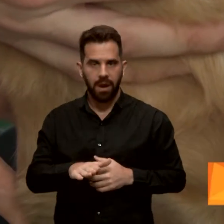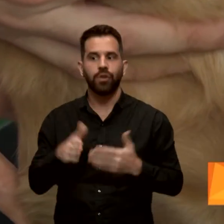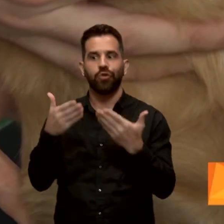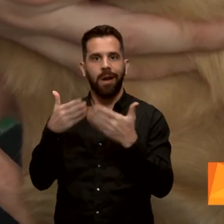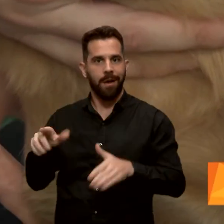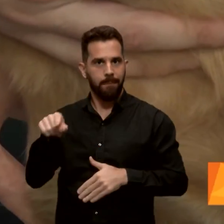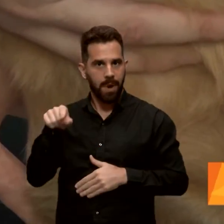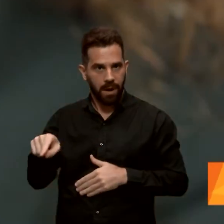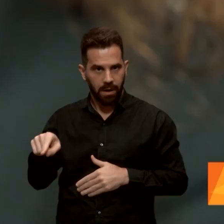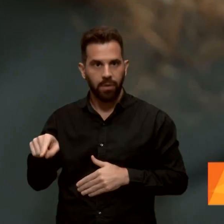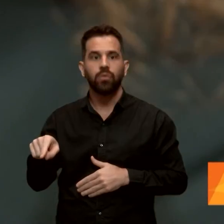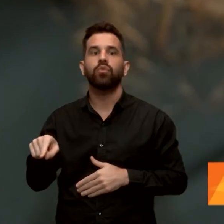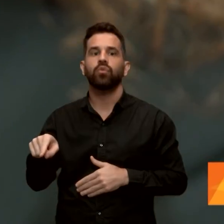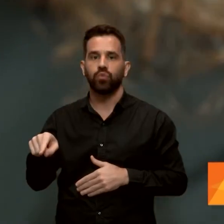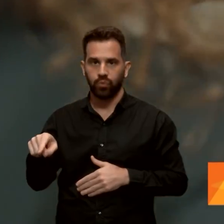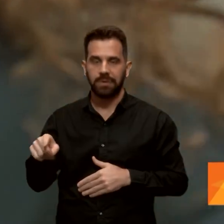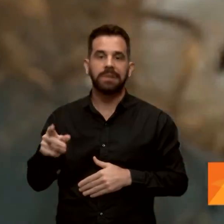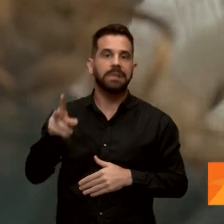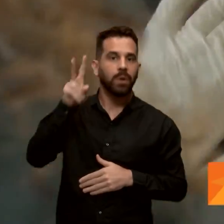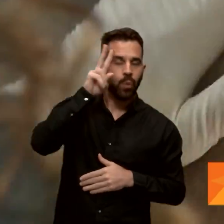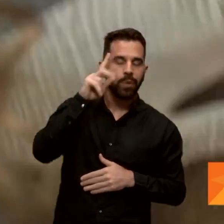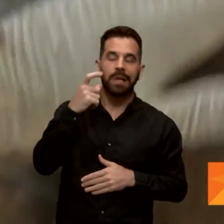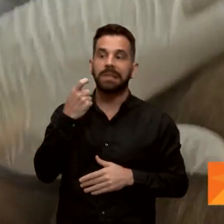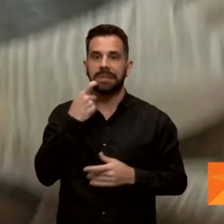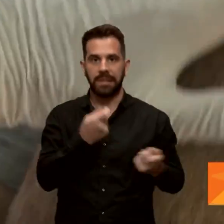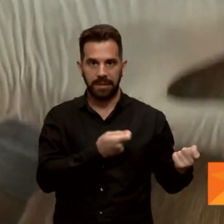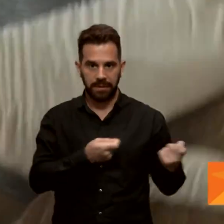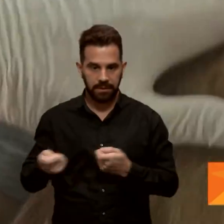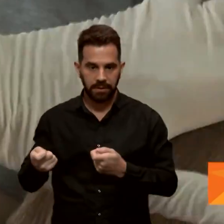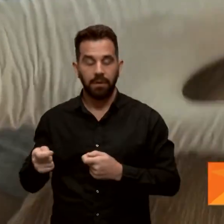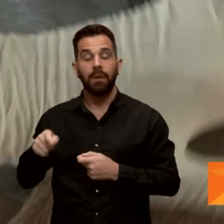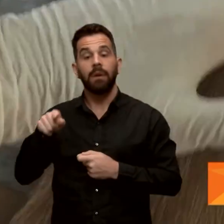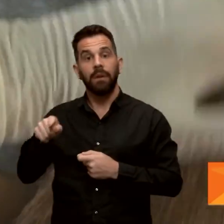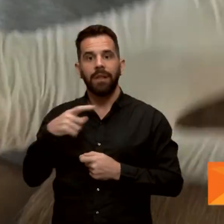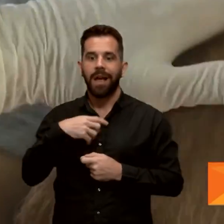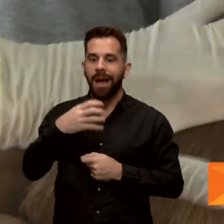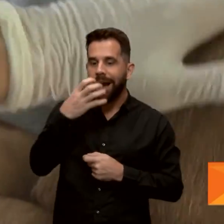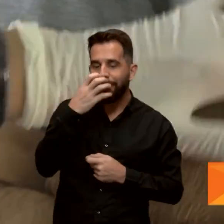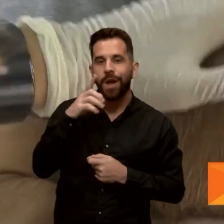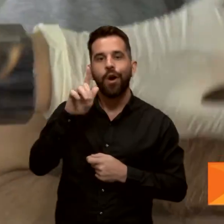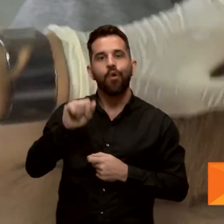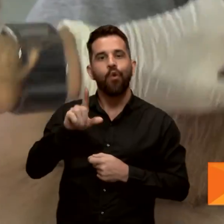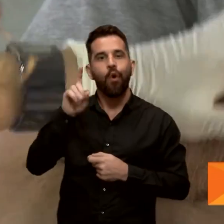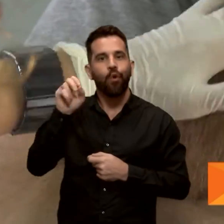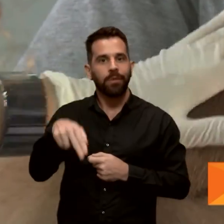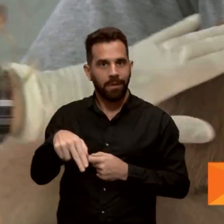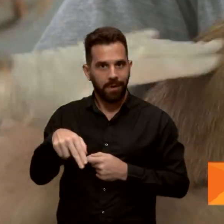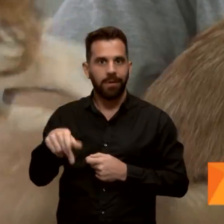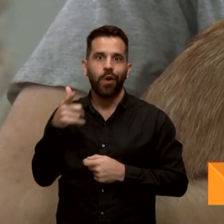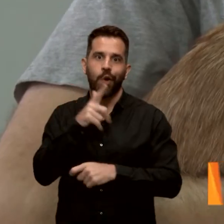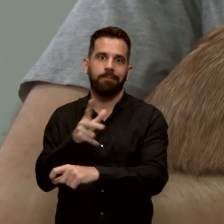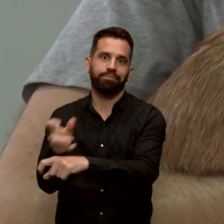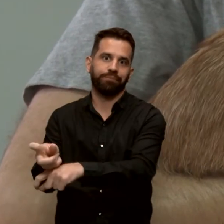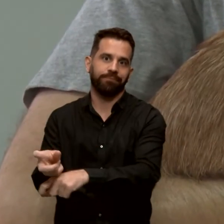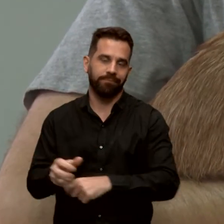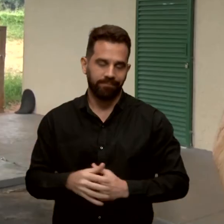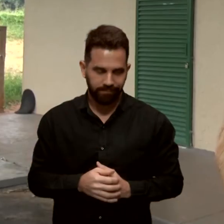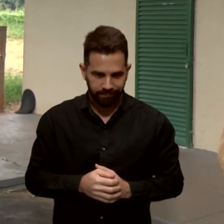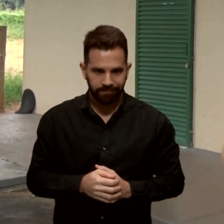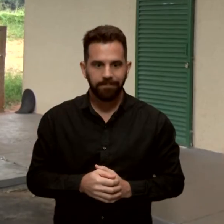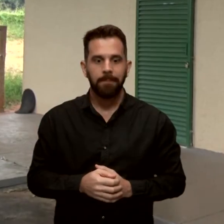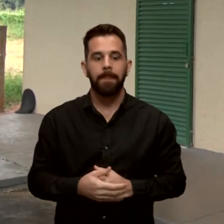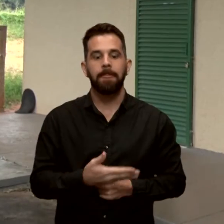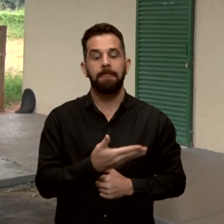amigo Golden para ser vacinado. Para ele, o melhor é a praticidade. Eu vim vacinar aqui porque